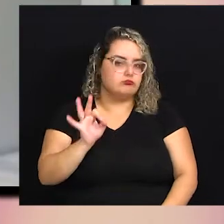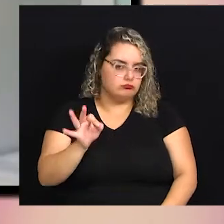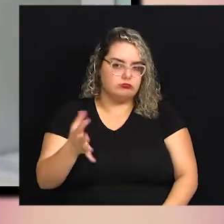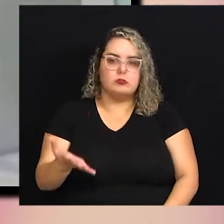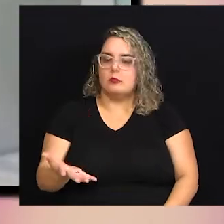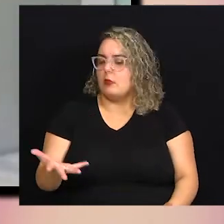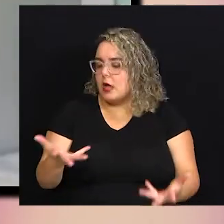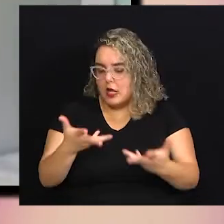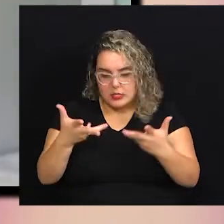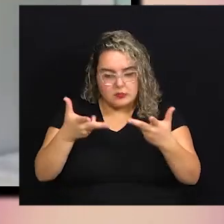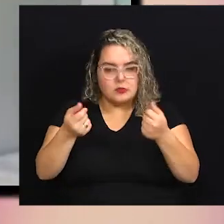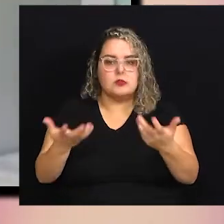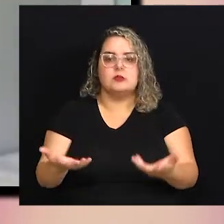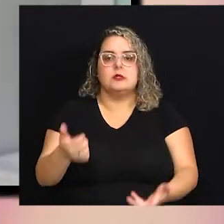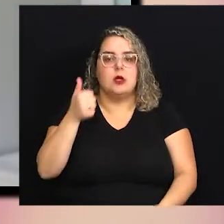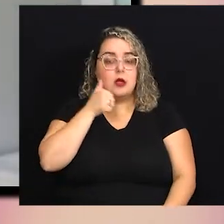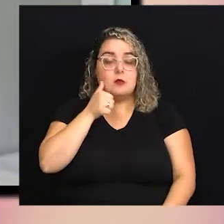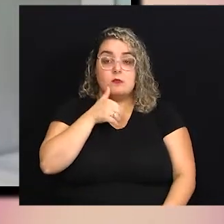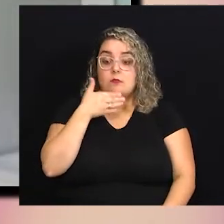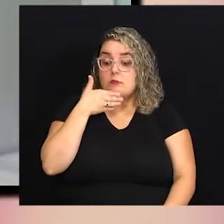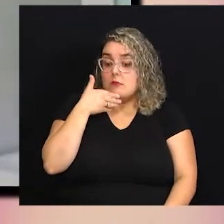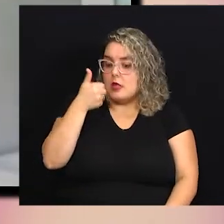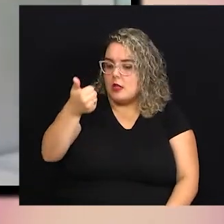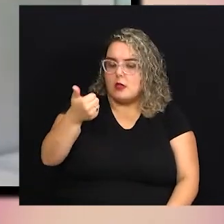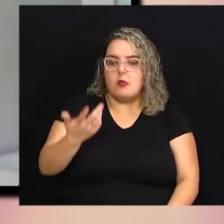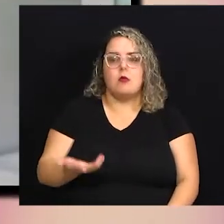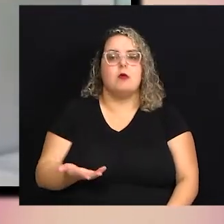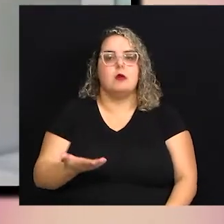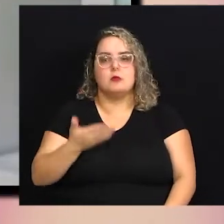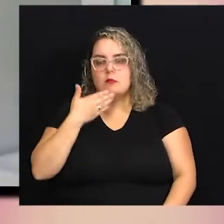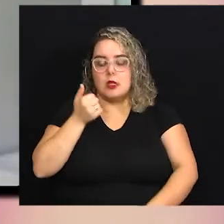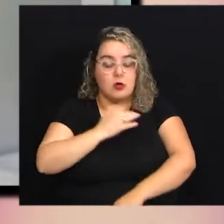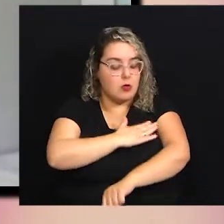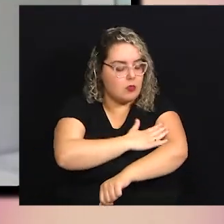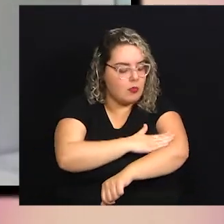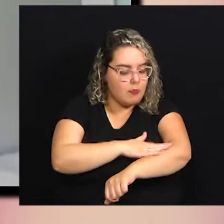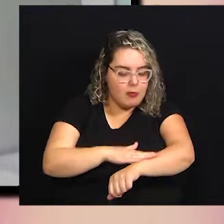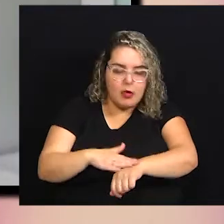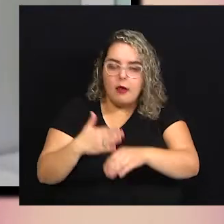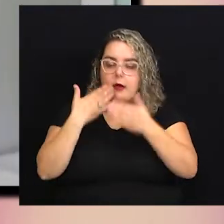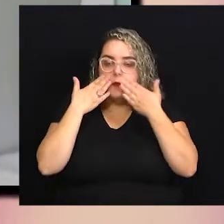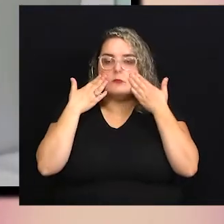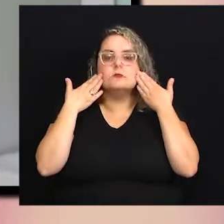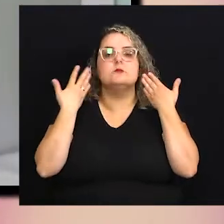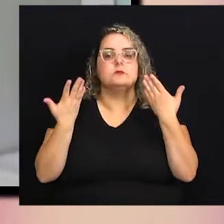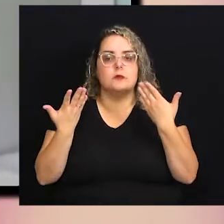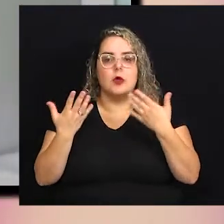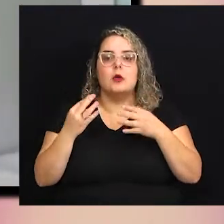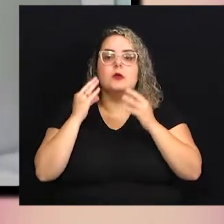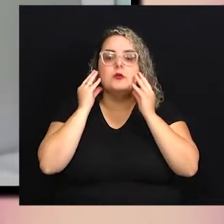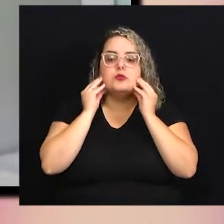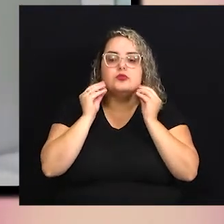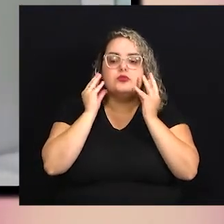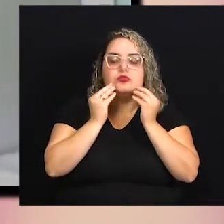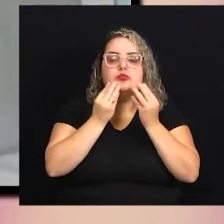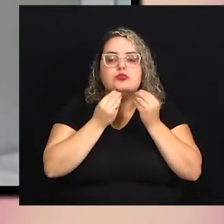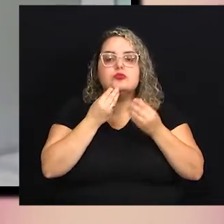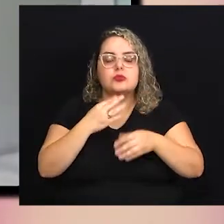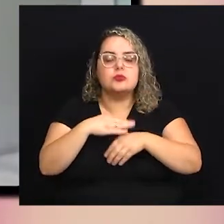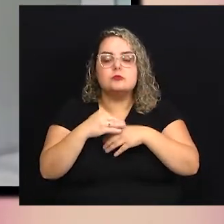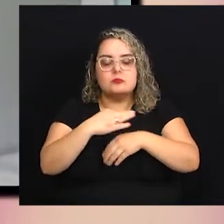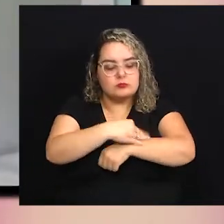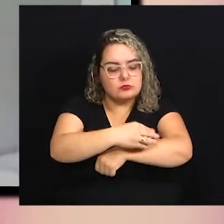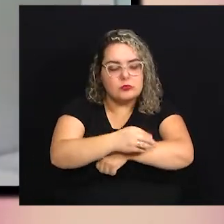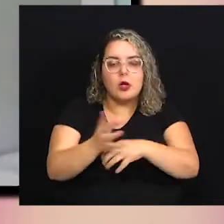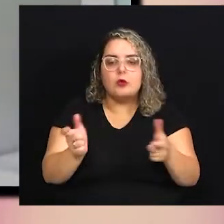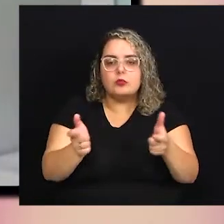realmente fantásticos, assim, as mulheres melhoram muito, melhoram da pele, e o pelo também vai diminuindo